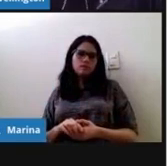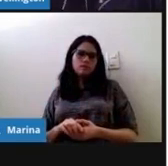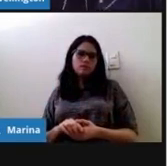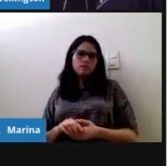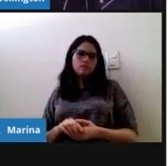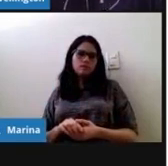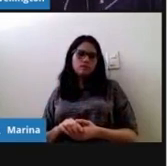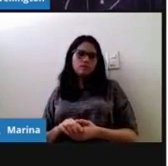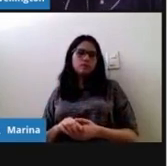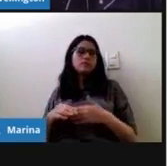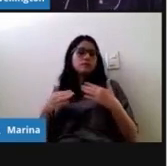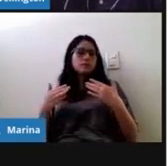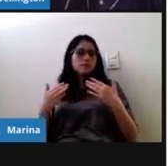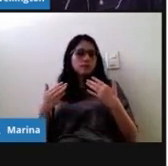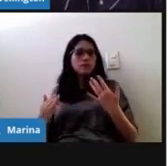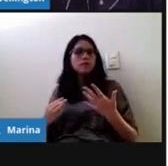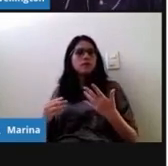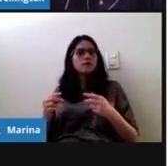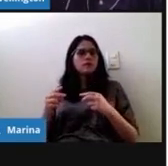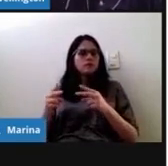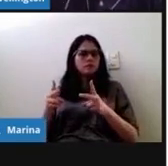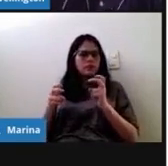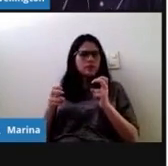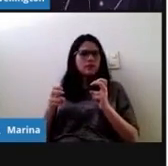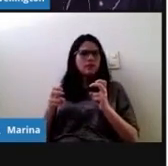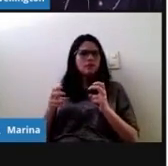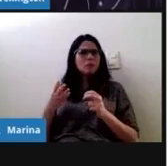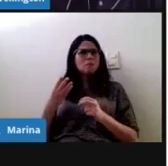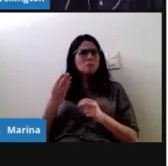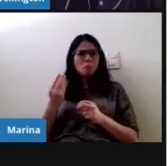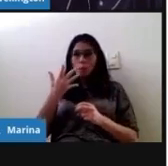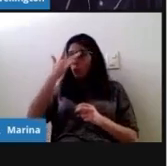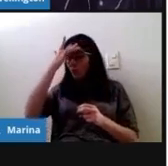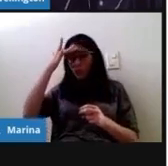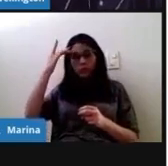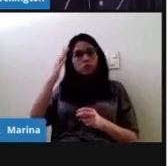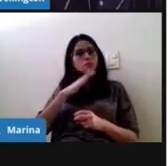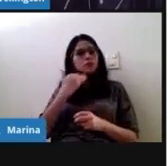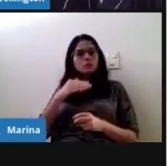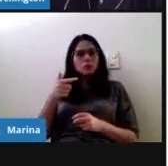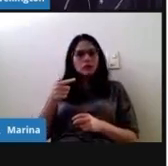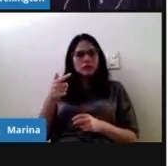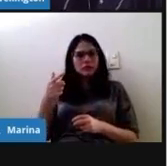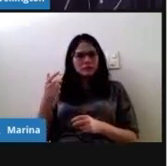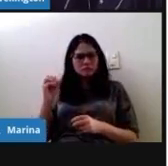uma prevalência que a gente observa que é uma prevalência muito alta, né?